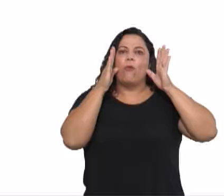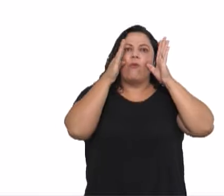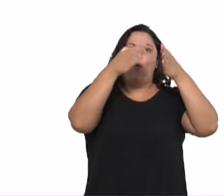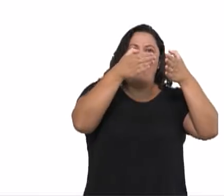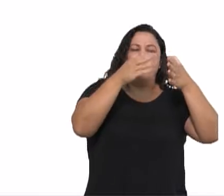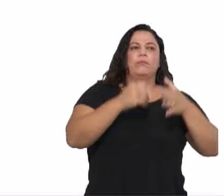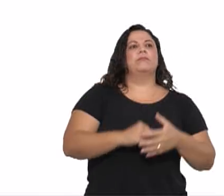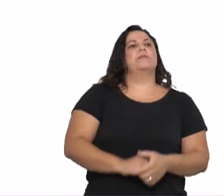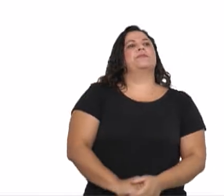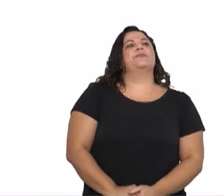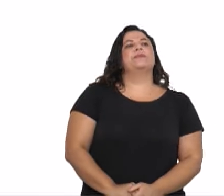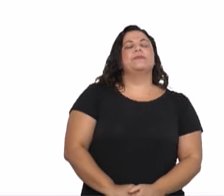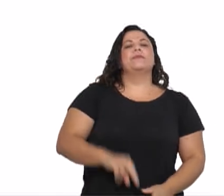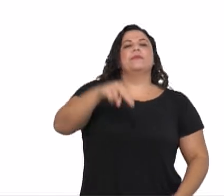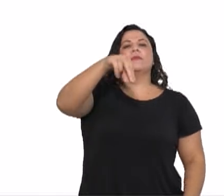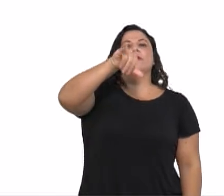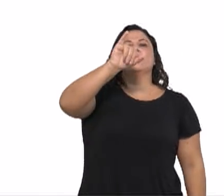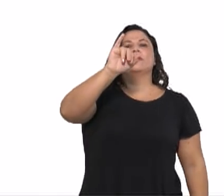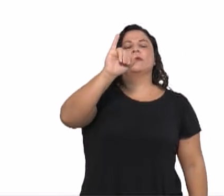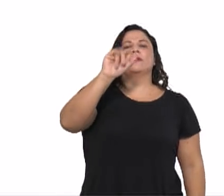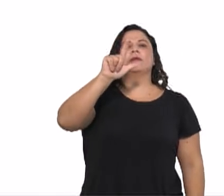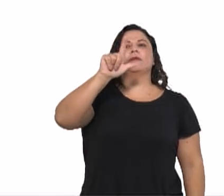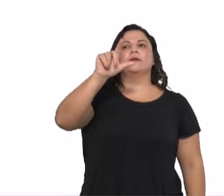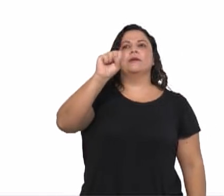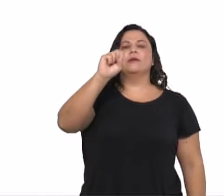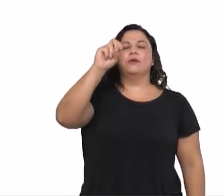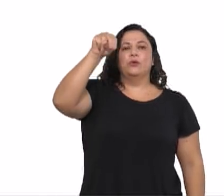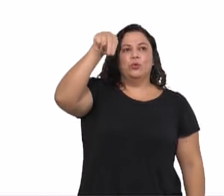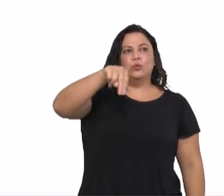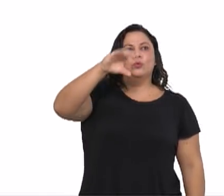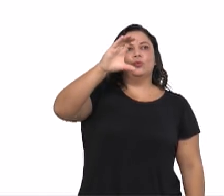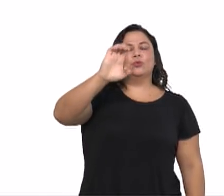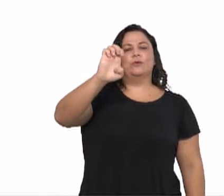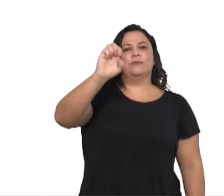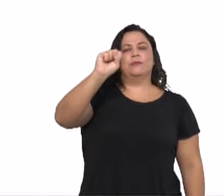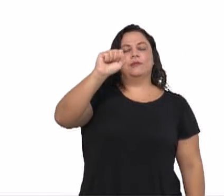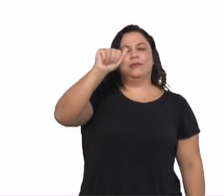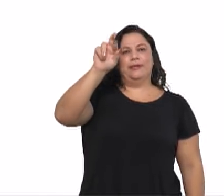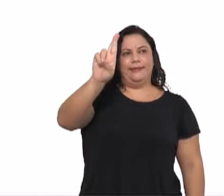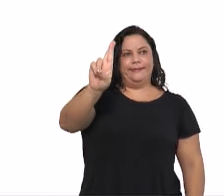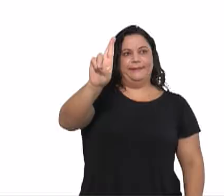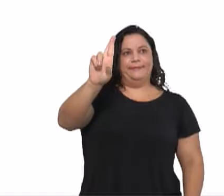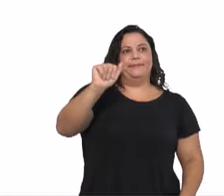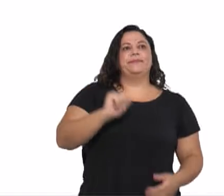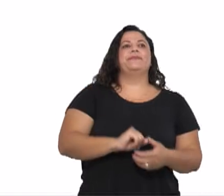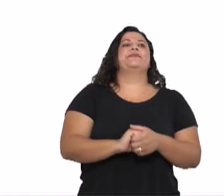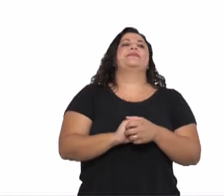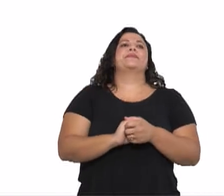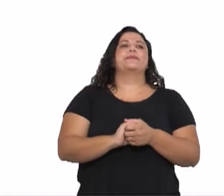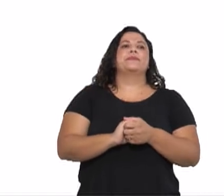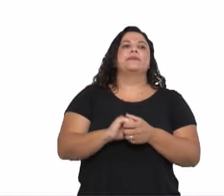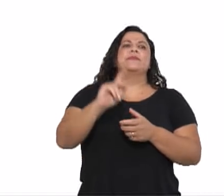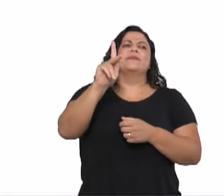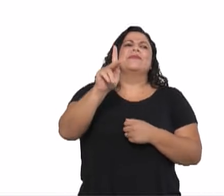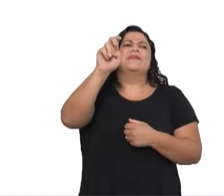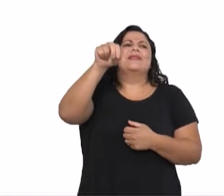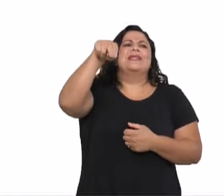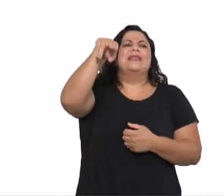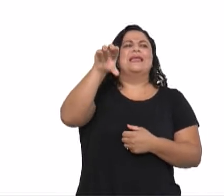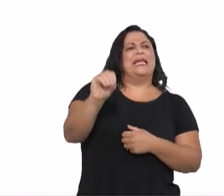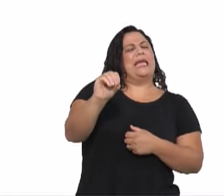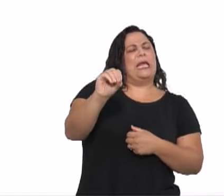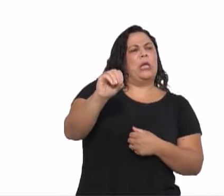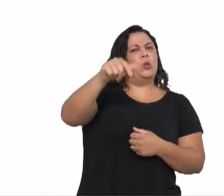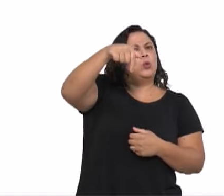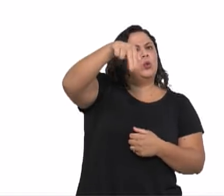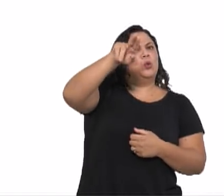Nilson César. Keno quebra para o setor direito do campo, 1-0 o placar.